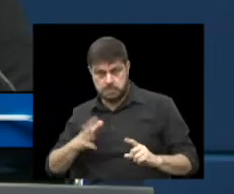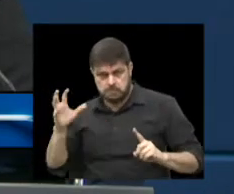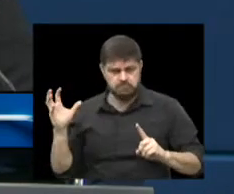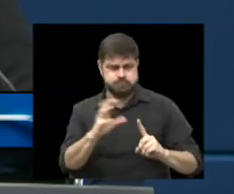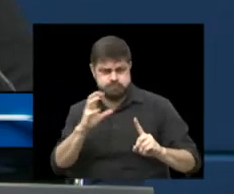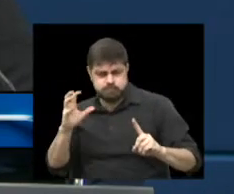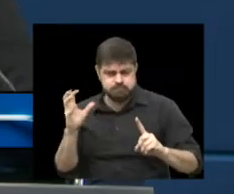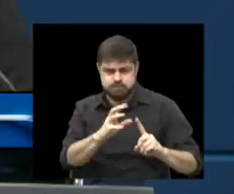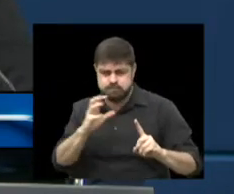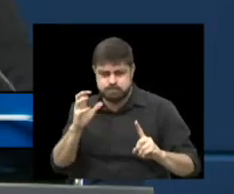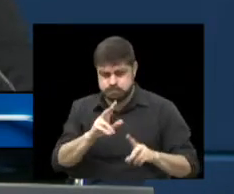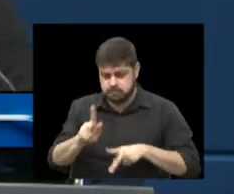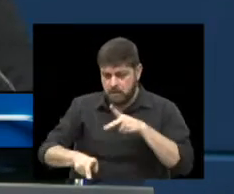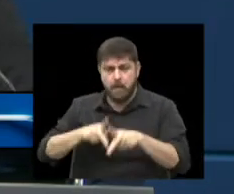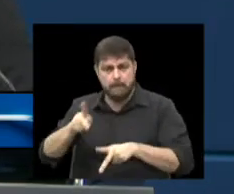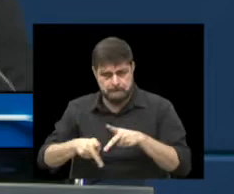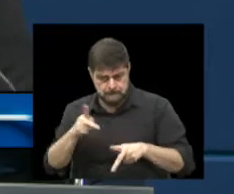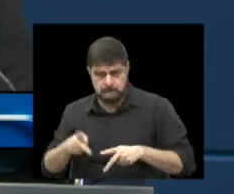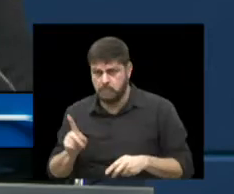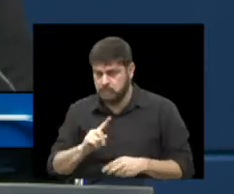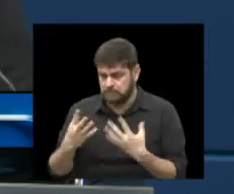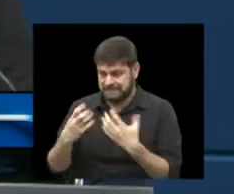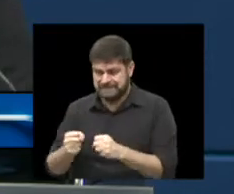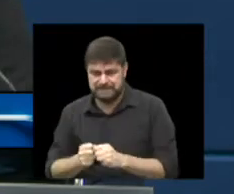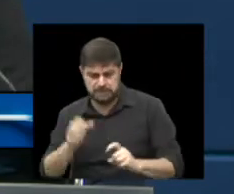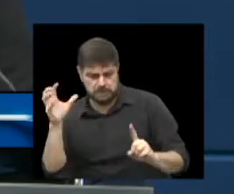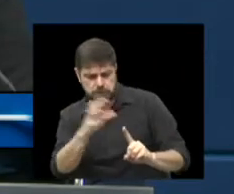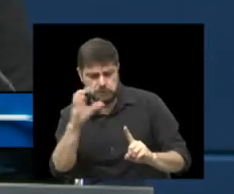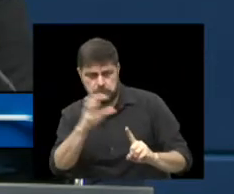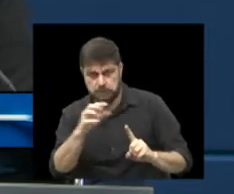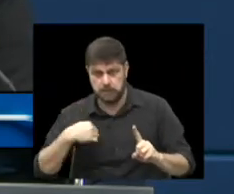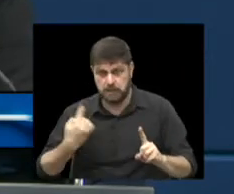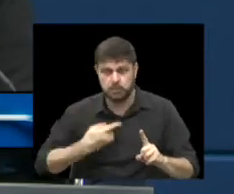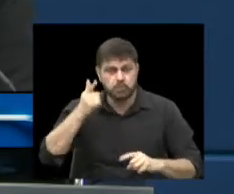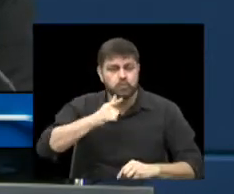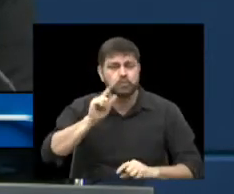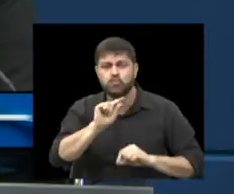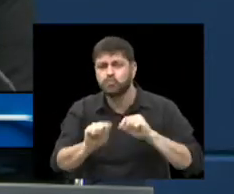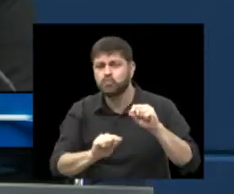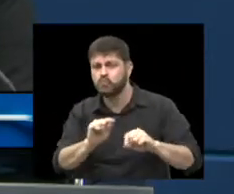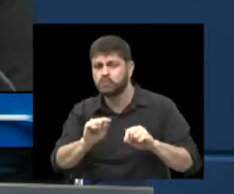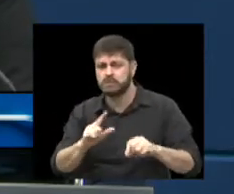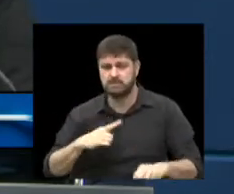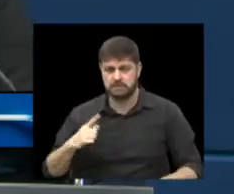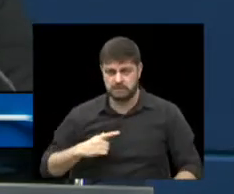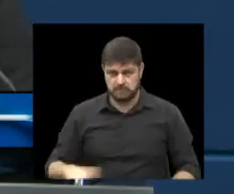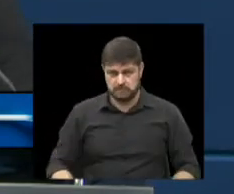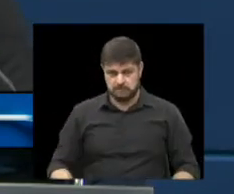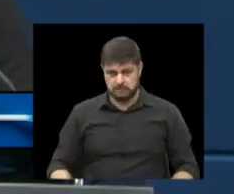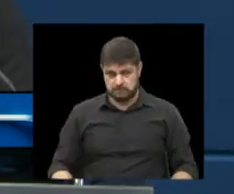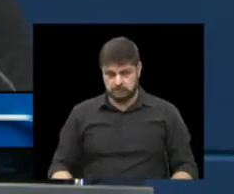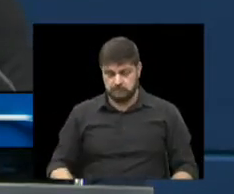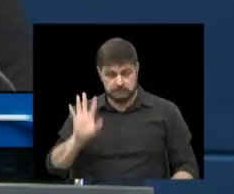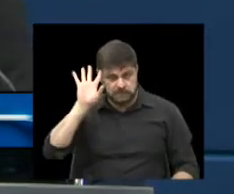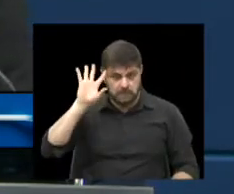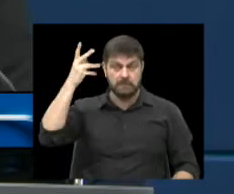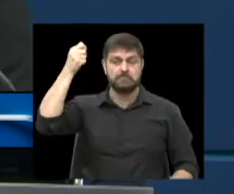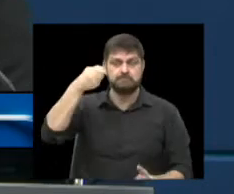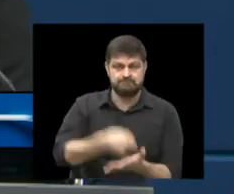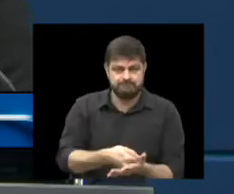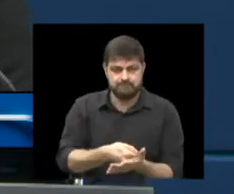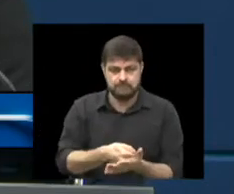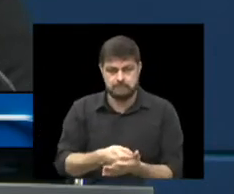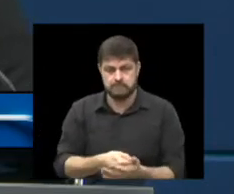da população e da opinião pública para que a gente consiga fazer com que os processos de decisão nessa cidade